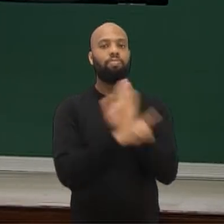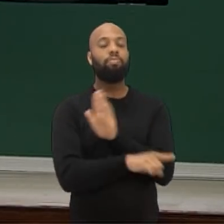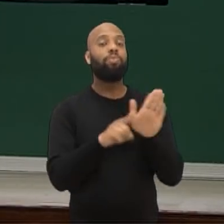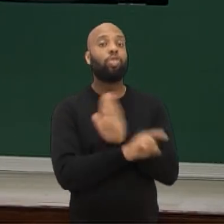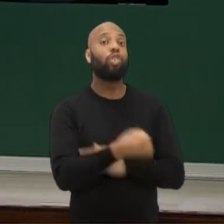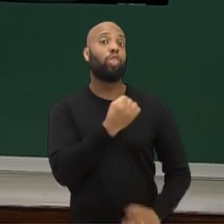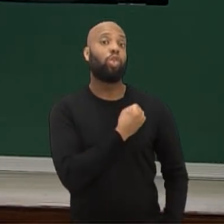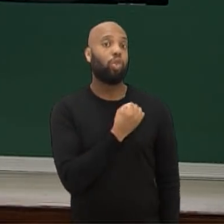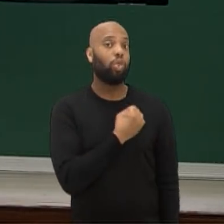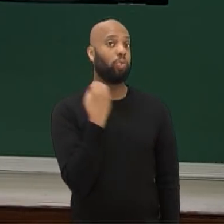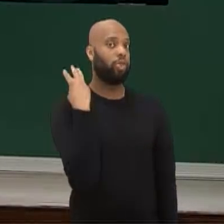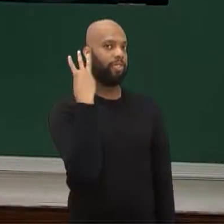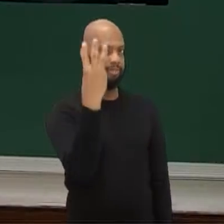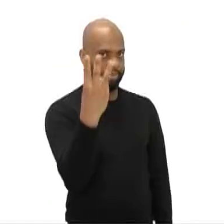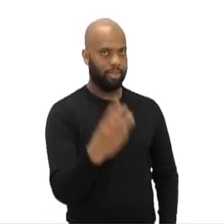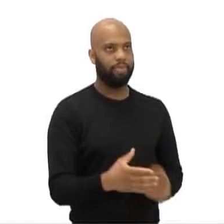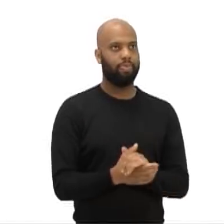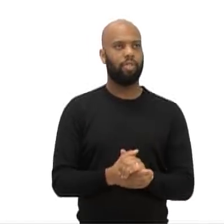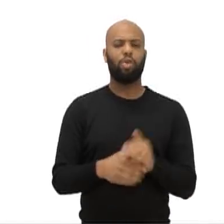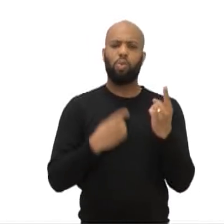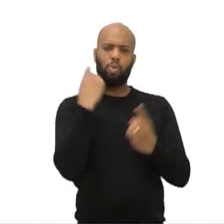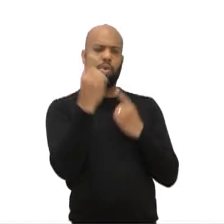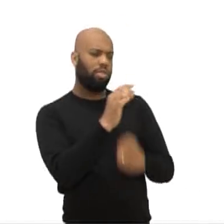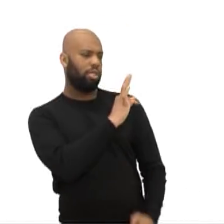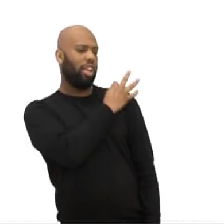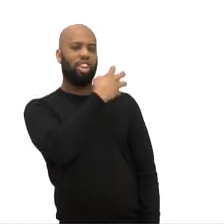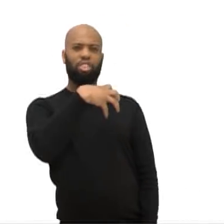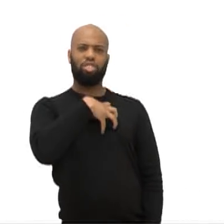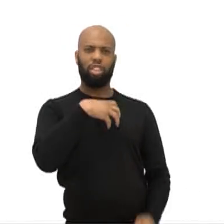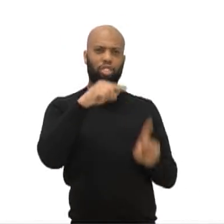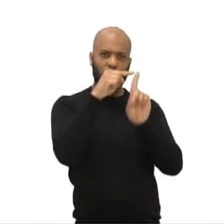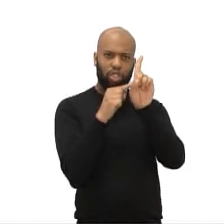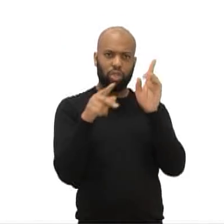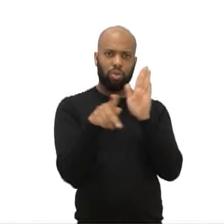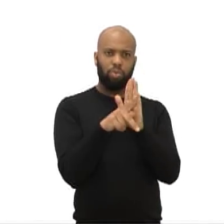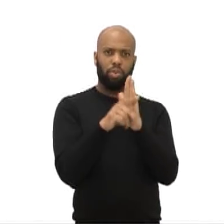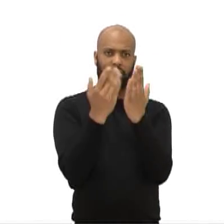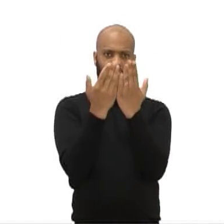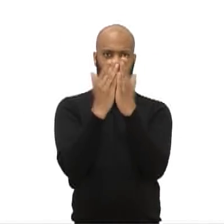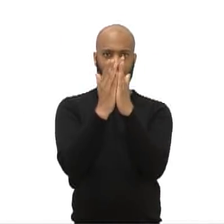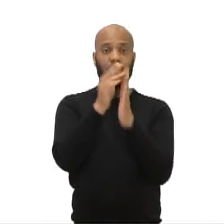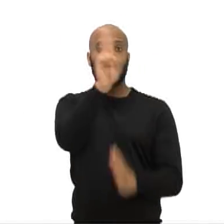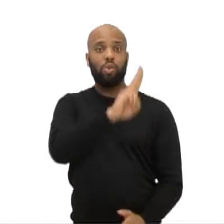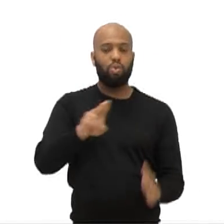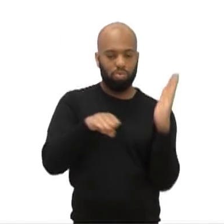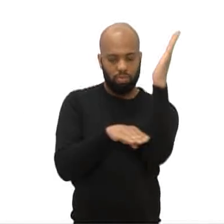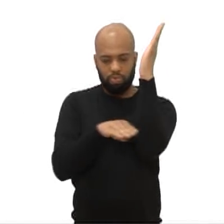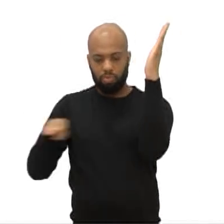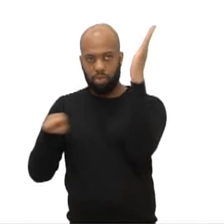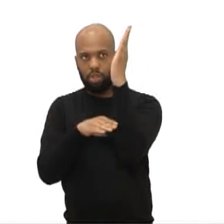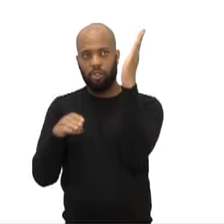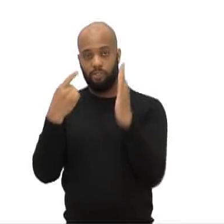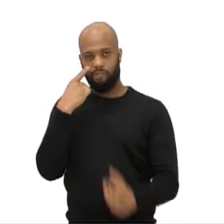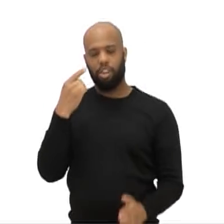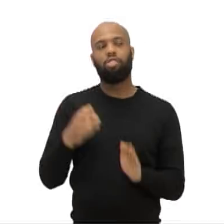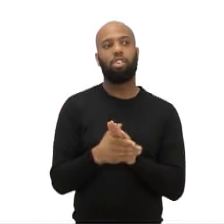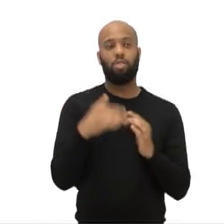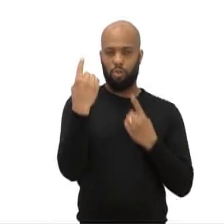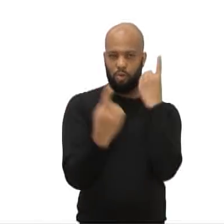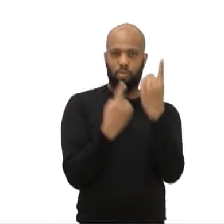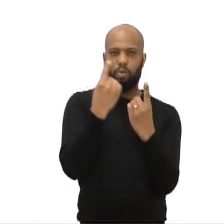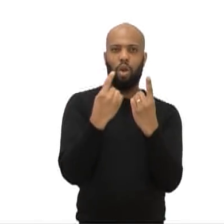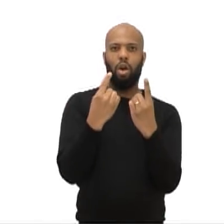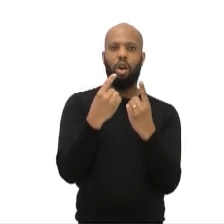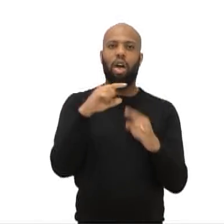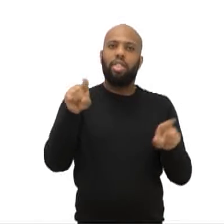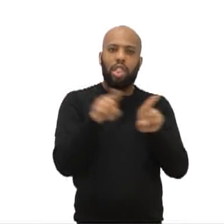No exercício 3, qual técnica de simetria foi aplicada no plano cartesiano ao lado? Quais as